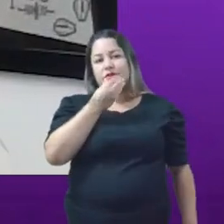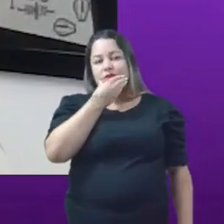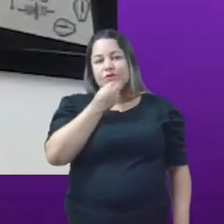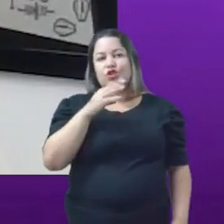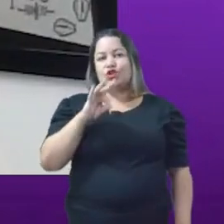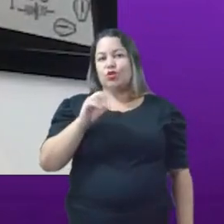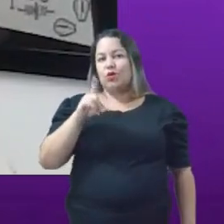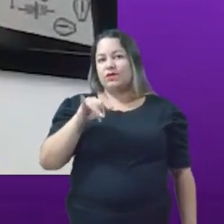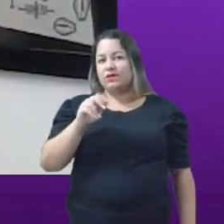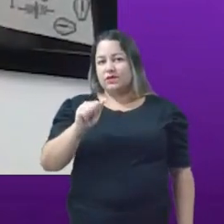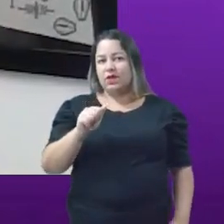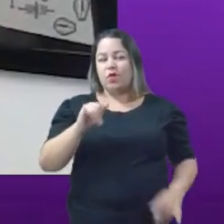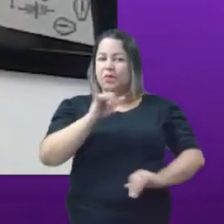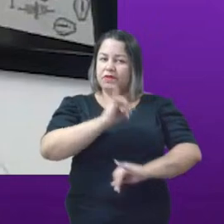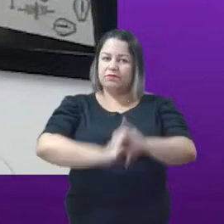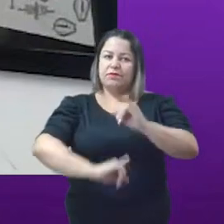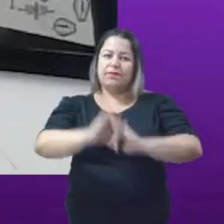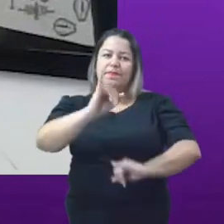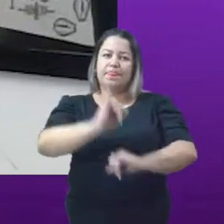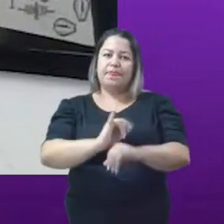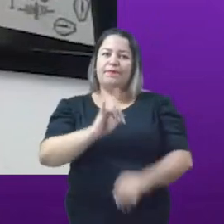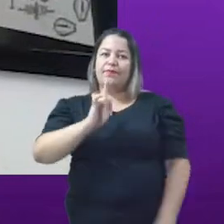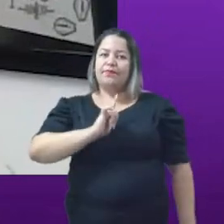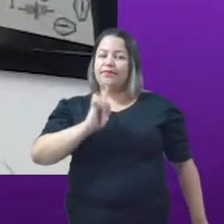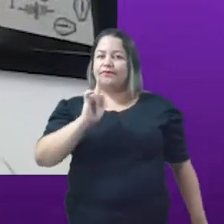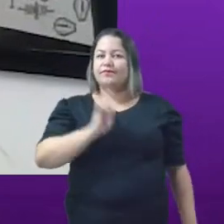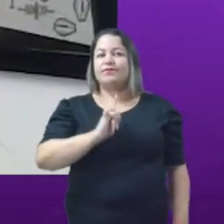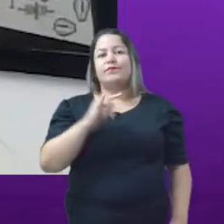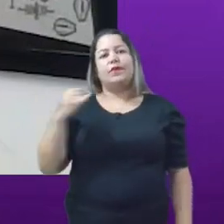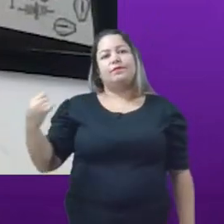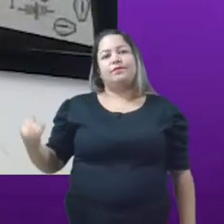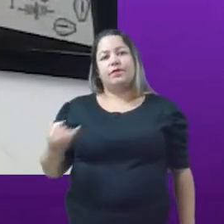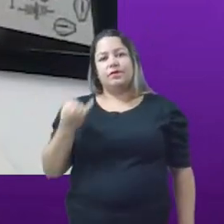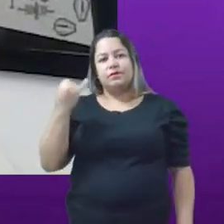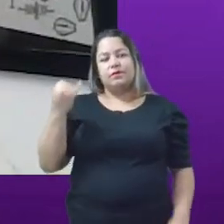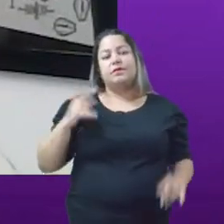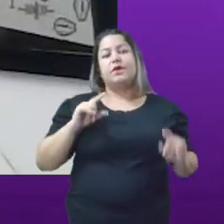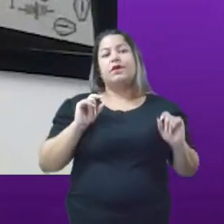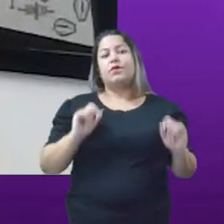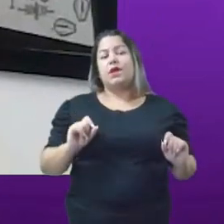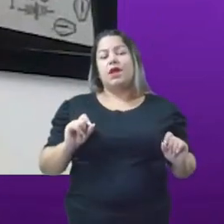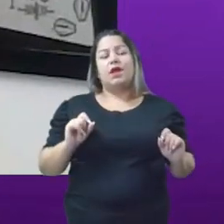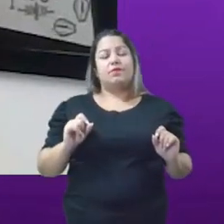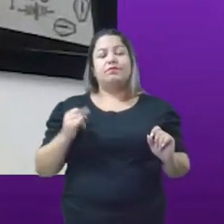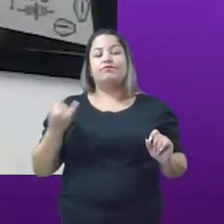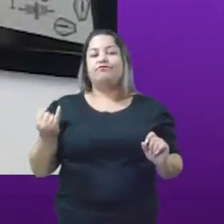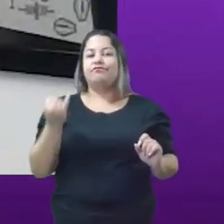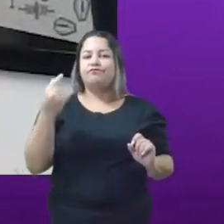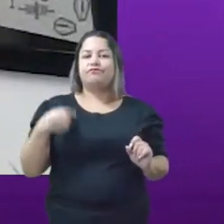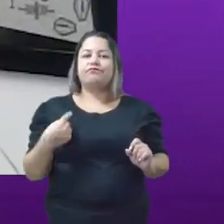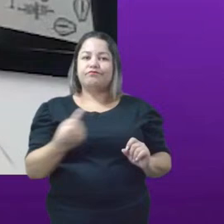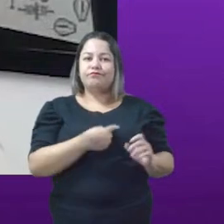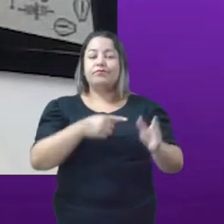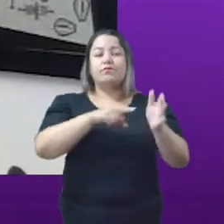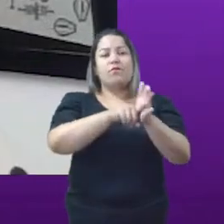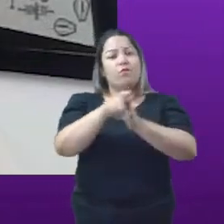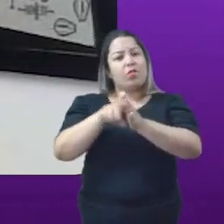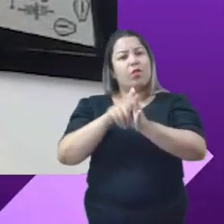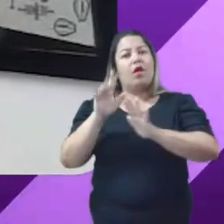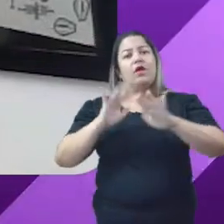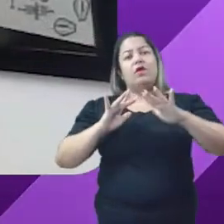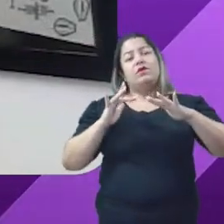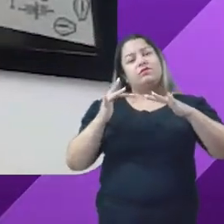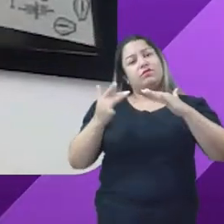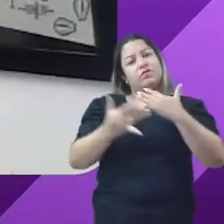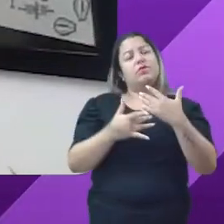né? Como que a internet tem sido um ponto fundamental, e por isso que é importante a gente analisar as redes sociais, a